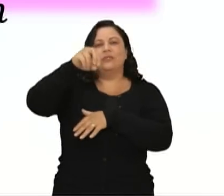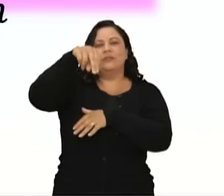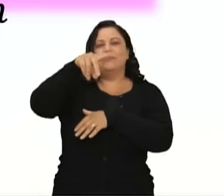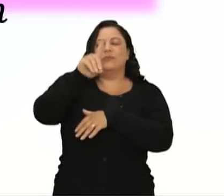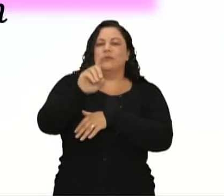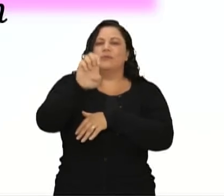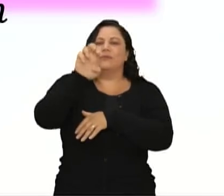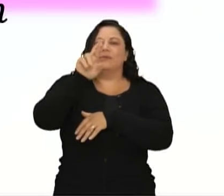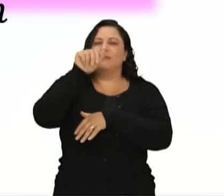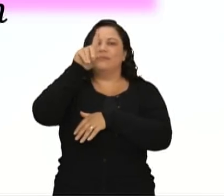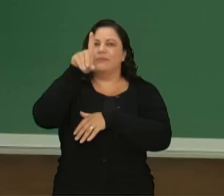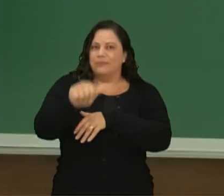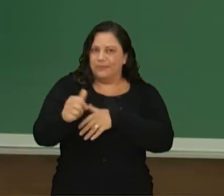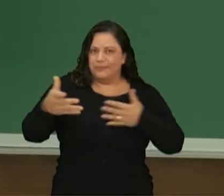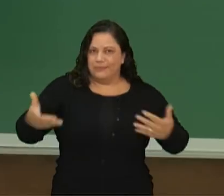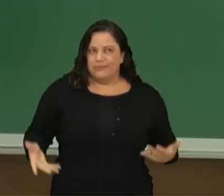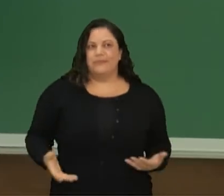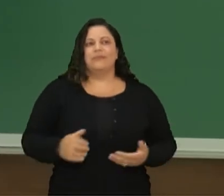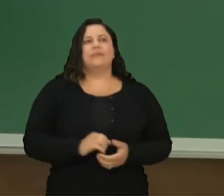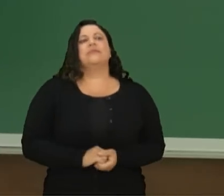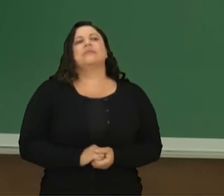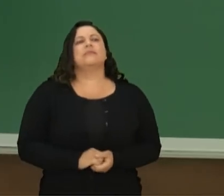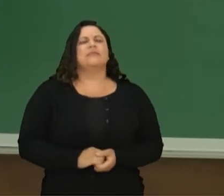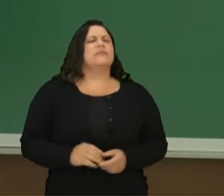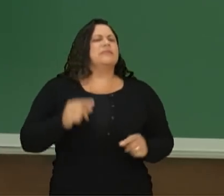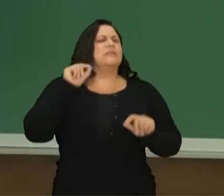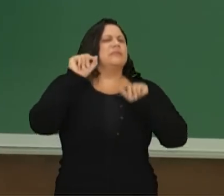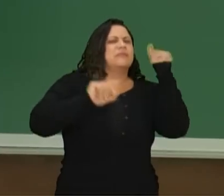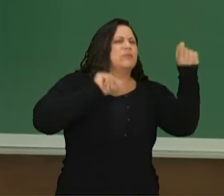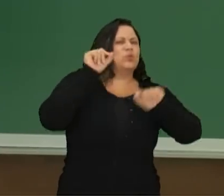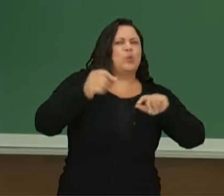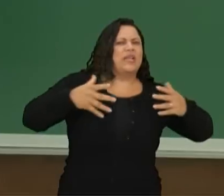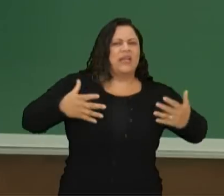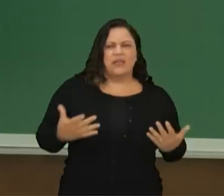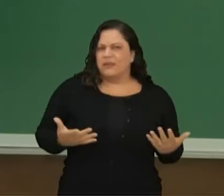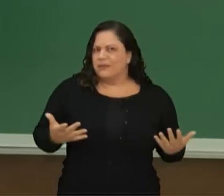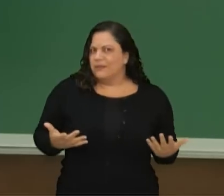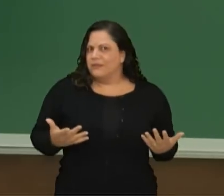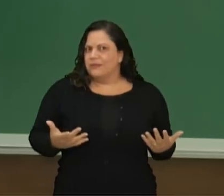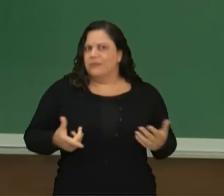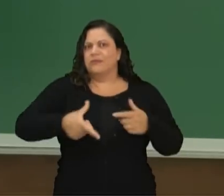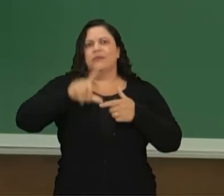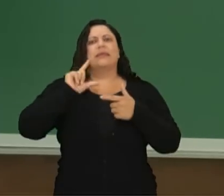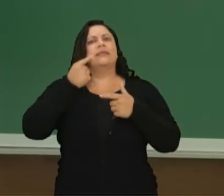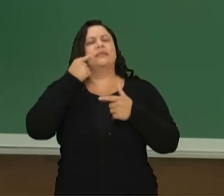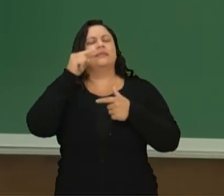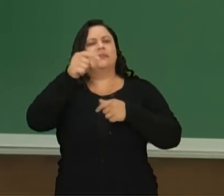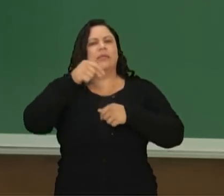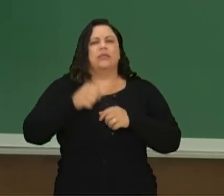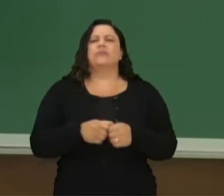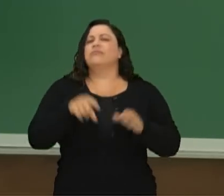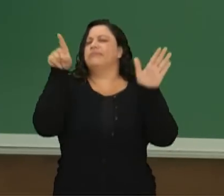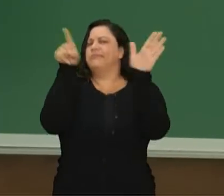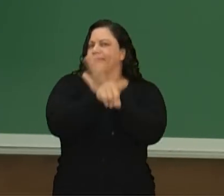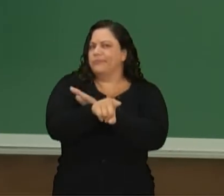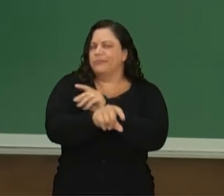ponderada. Então, vamos lá ver o que é isso, mas antes vamos para o nosso